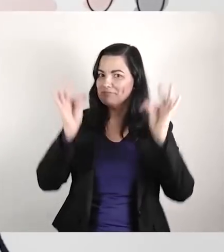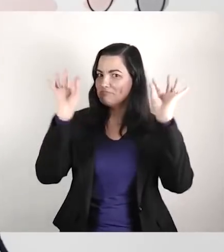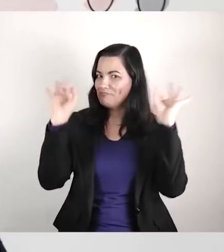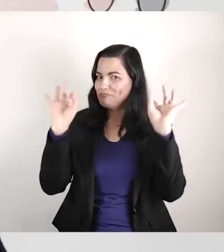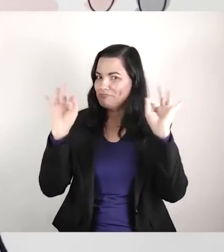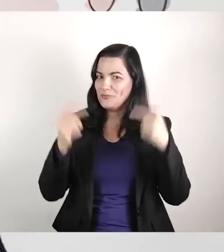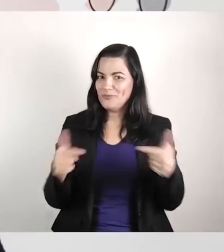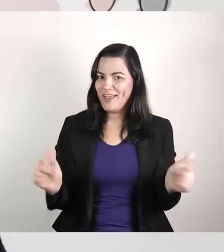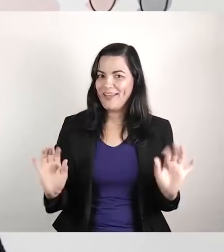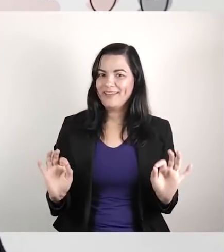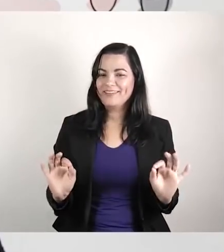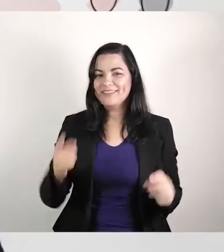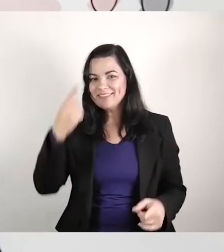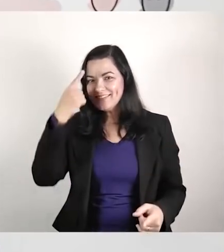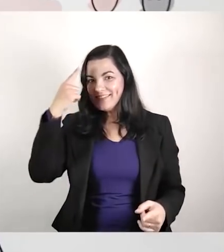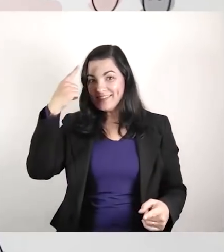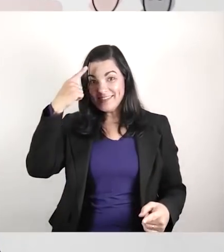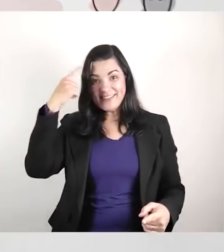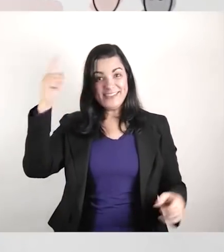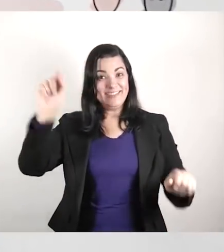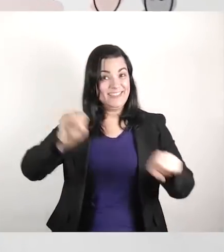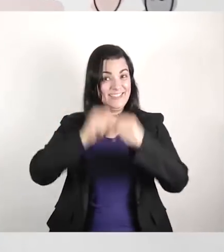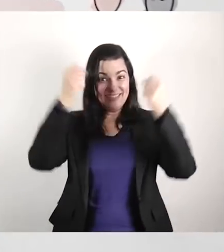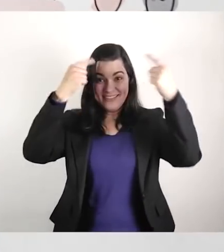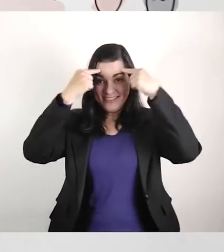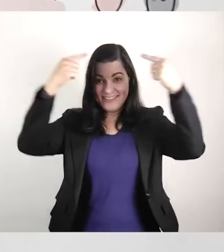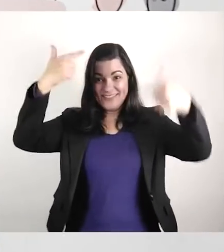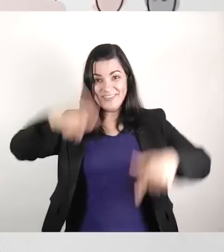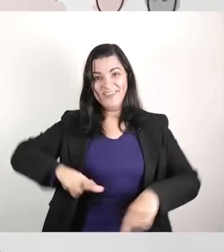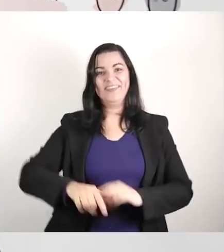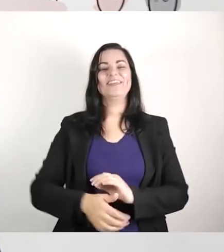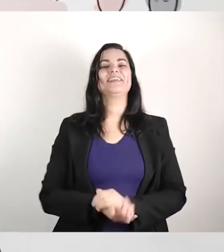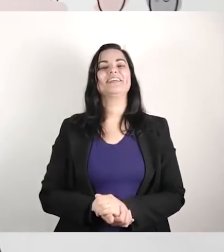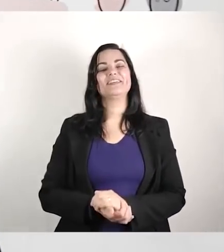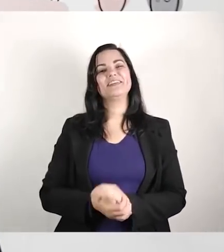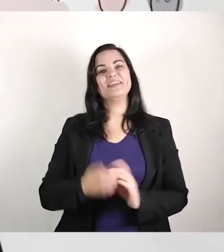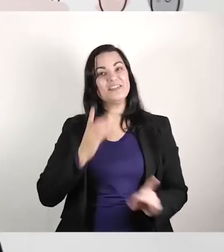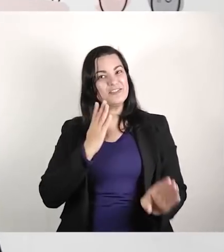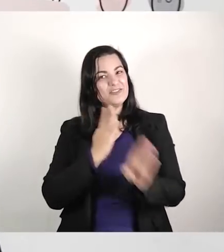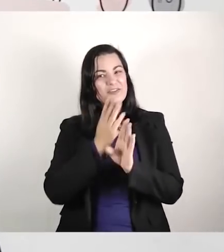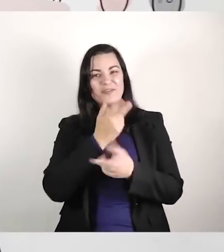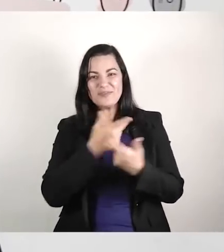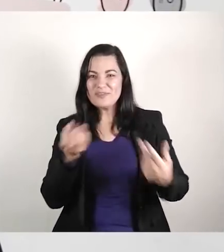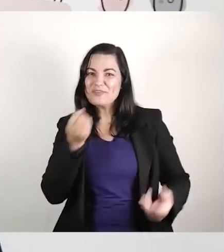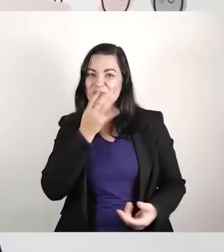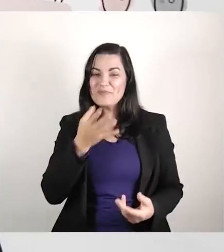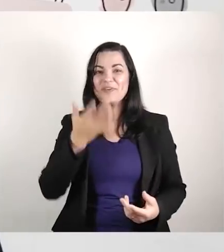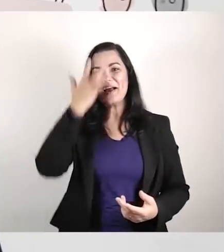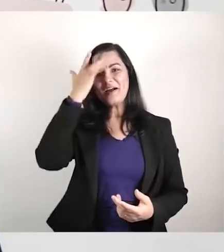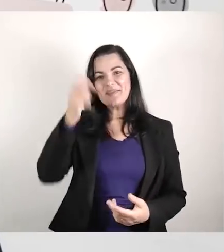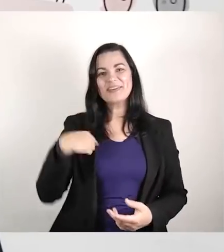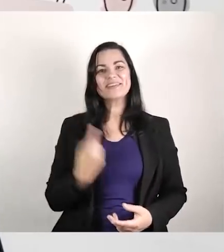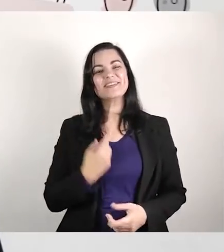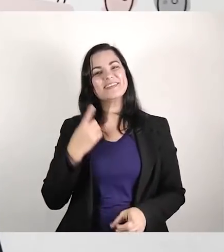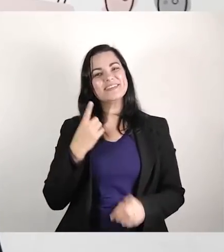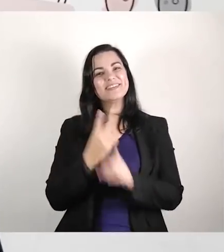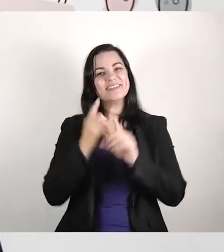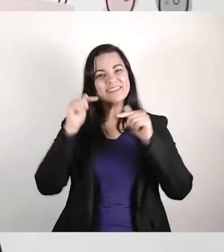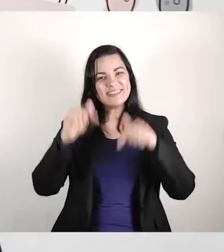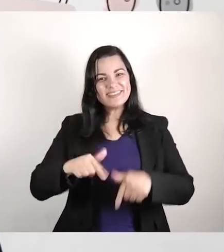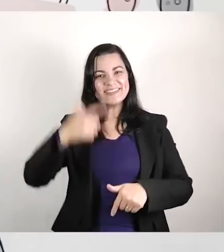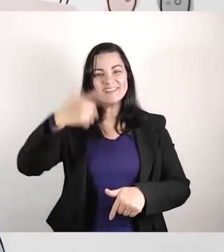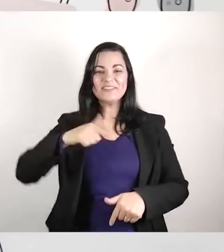cuca mais uma vez. Então, boas descobertas por aí e amanhã a Pro está aqui à